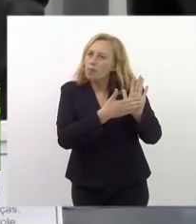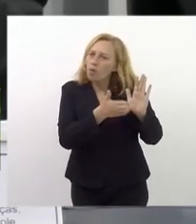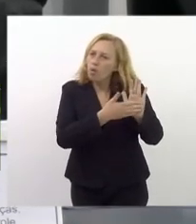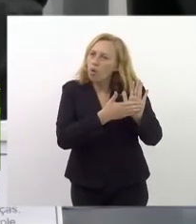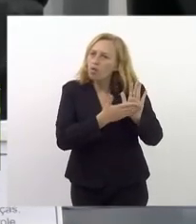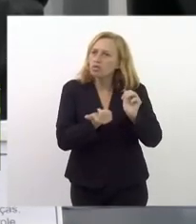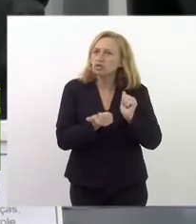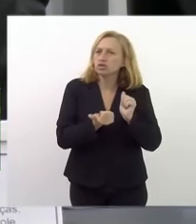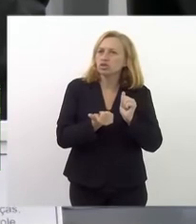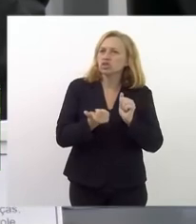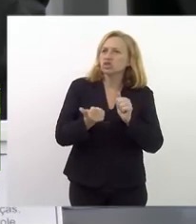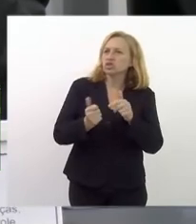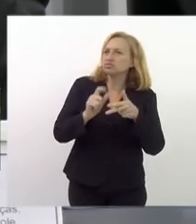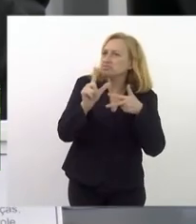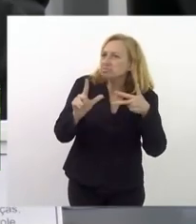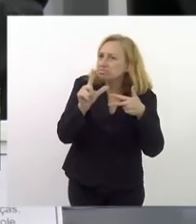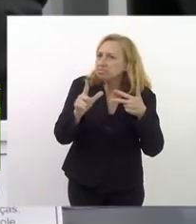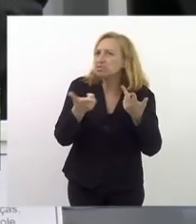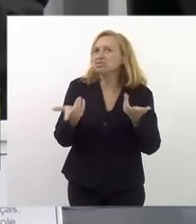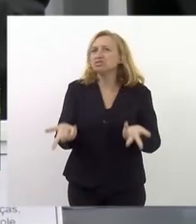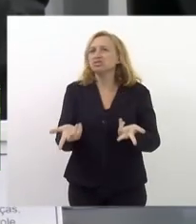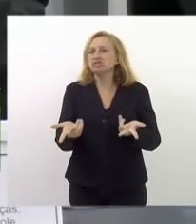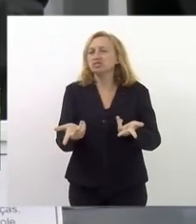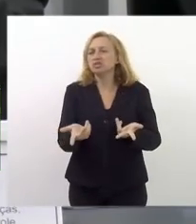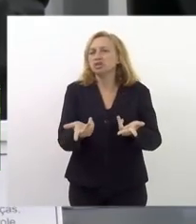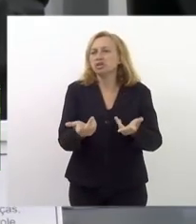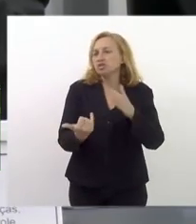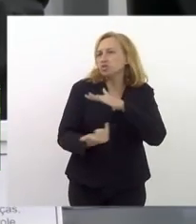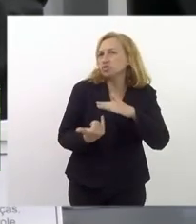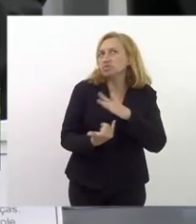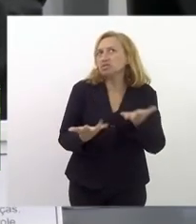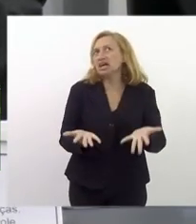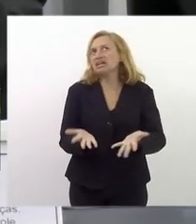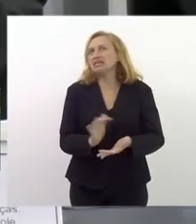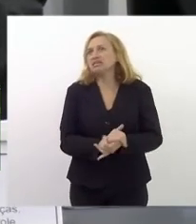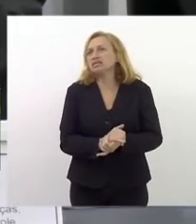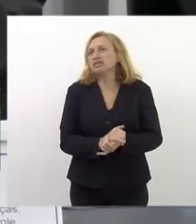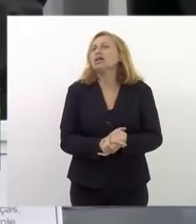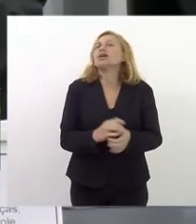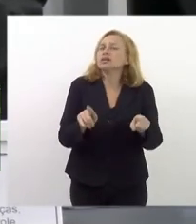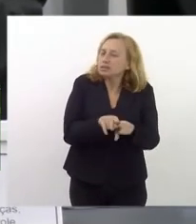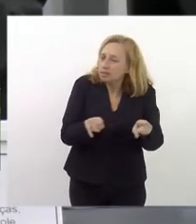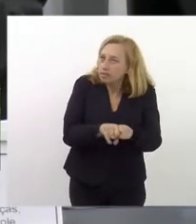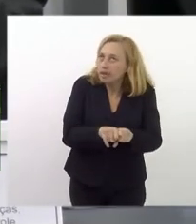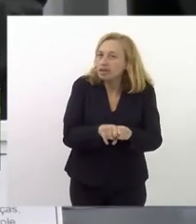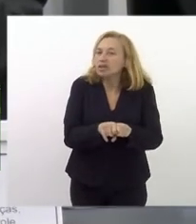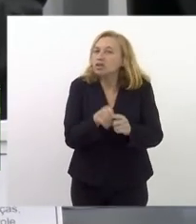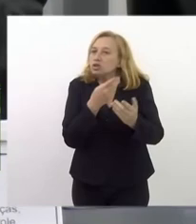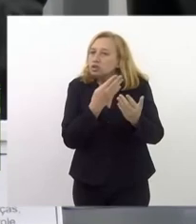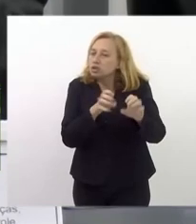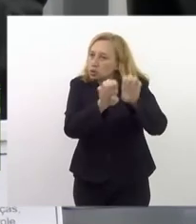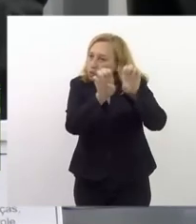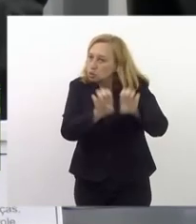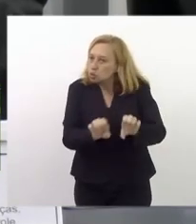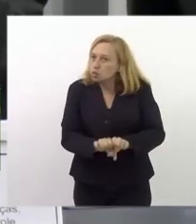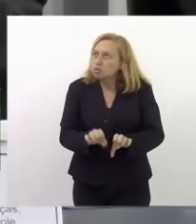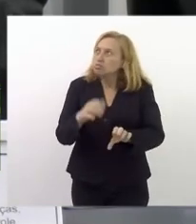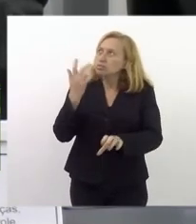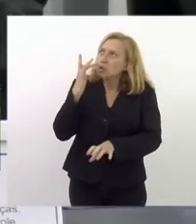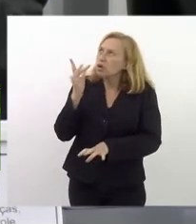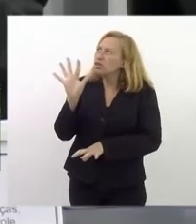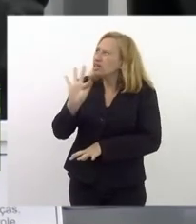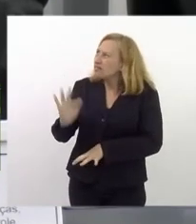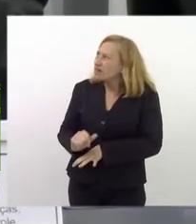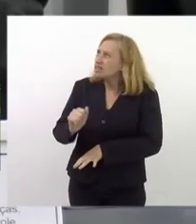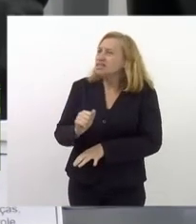quer sejam legislativas, quer sejam institucionais, ficou também de ser estruturado. Se eu não me engano, era a Fazenda,